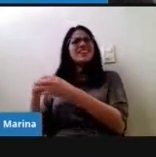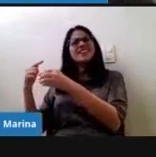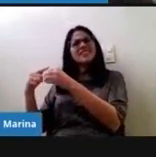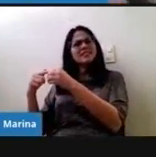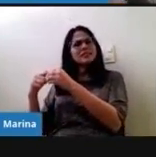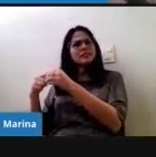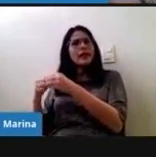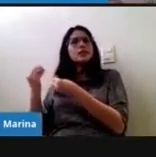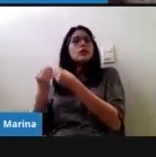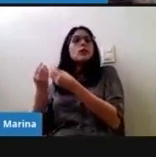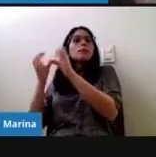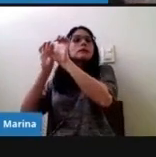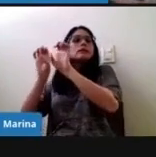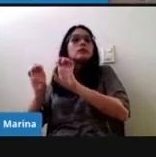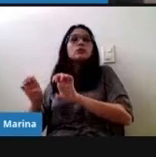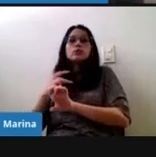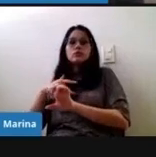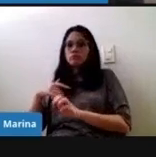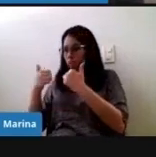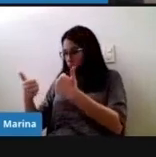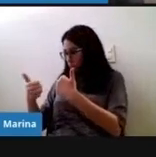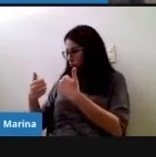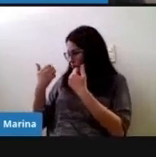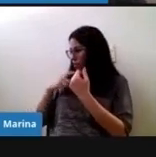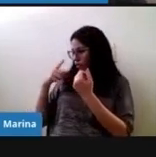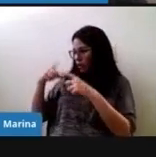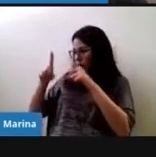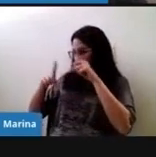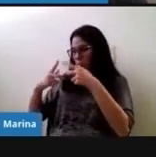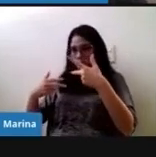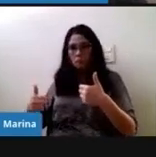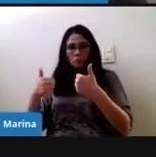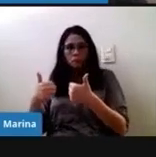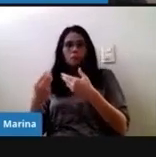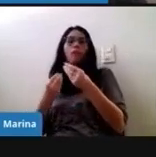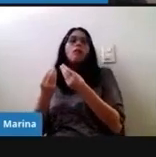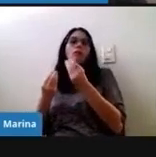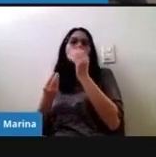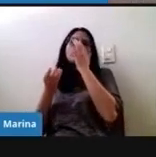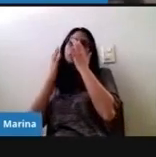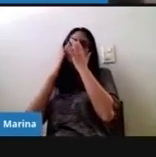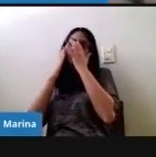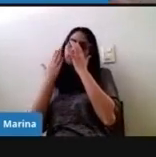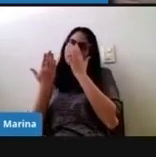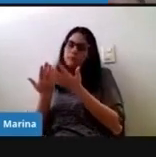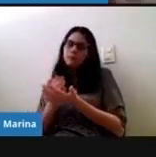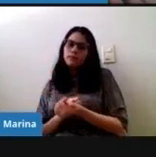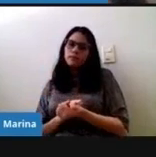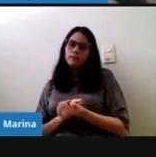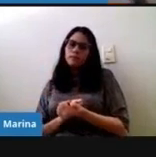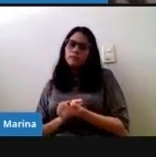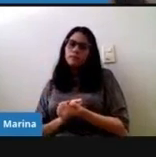mineiros detêm para responder a essa importante pandemia. E aí analisamos